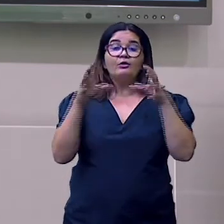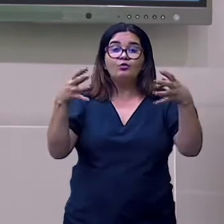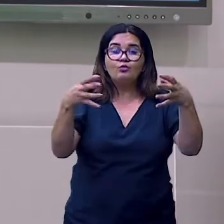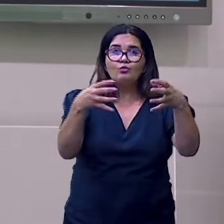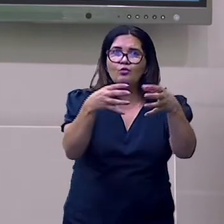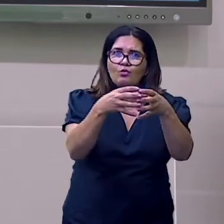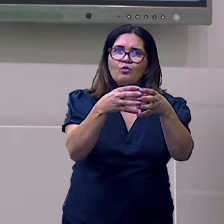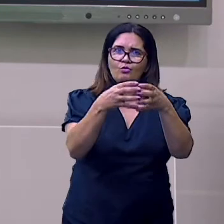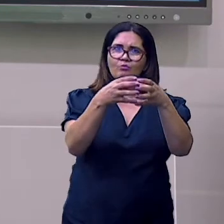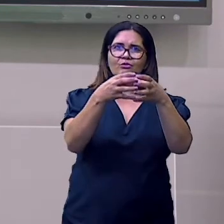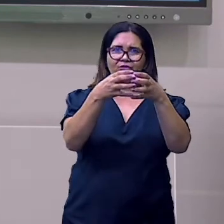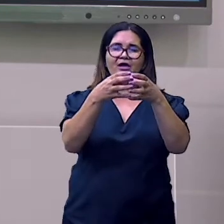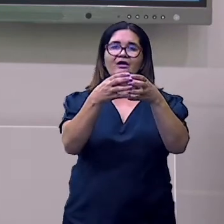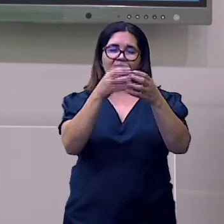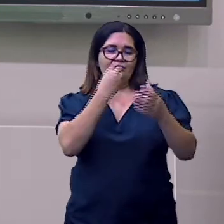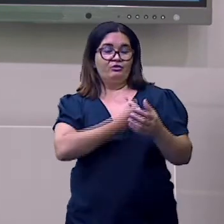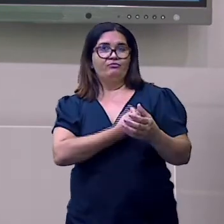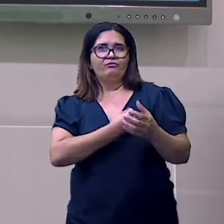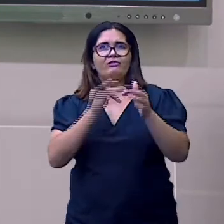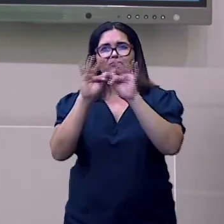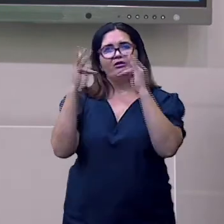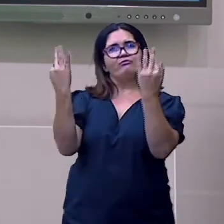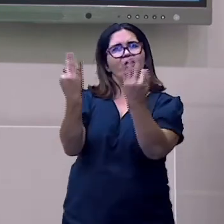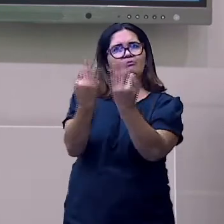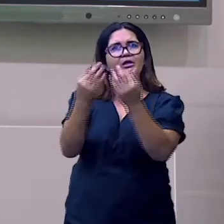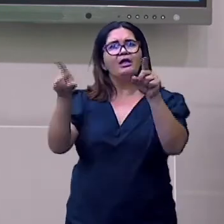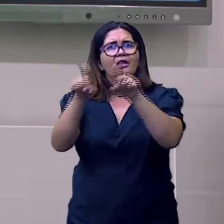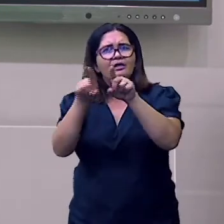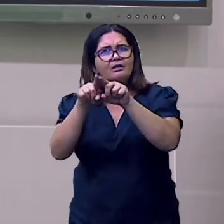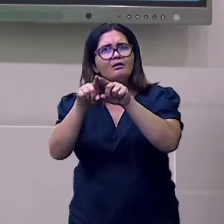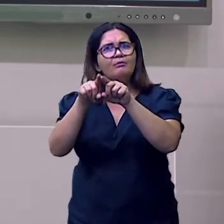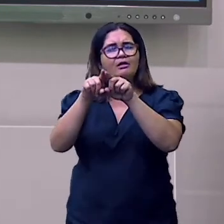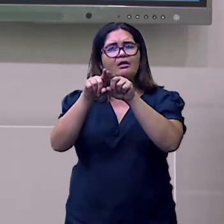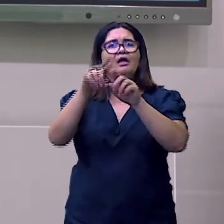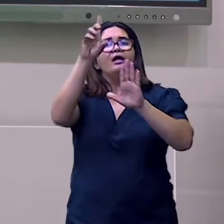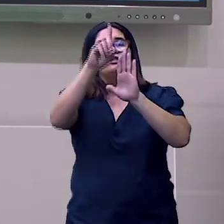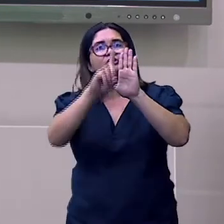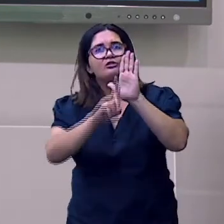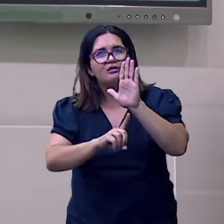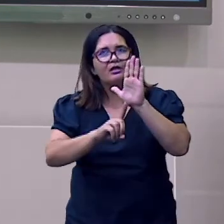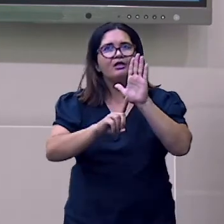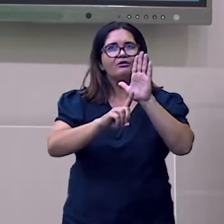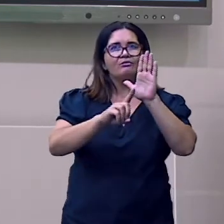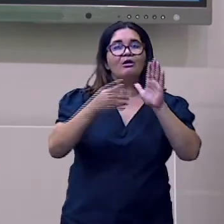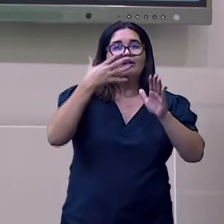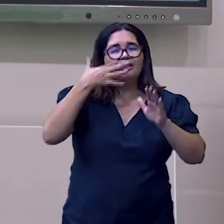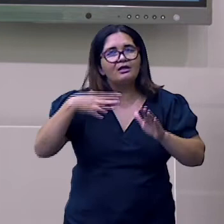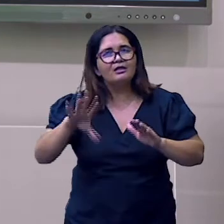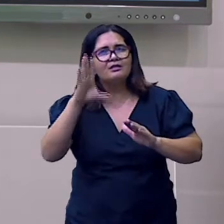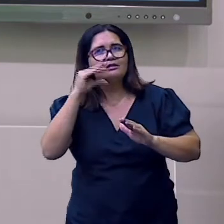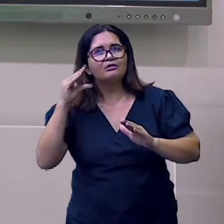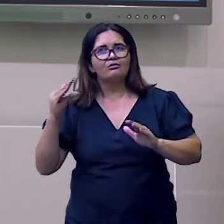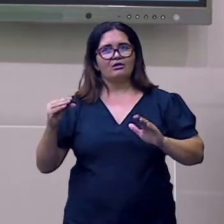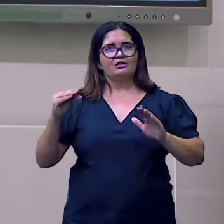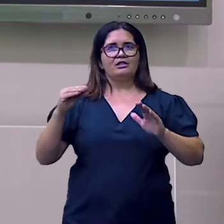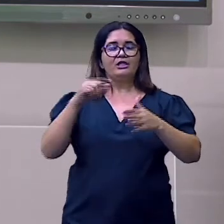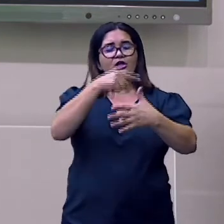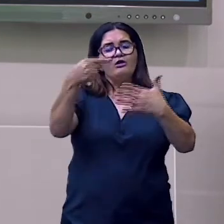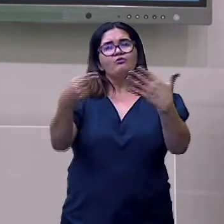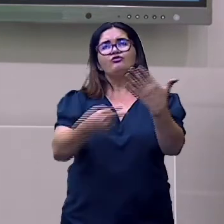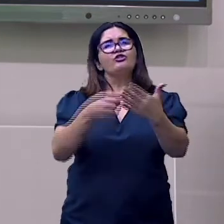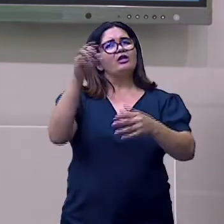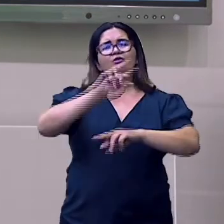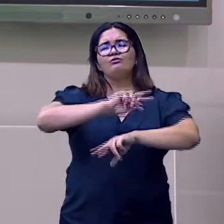família e à comunidade. Ainda no ECA, podemos observar mais 2 artigos